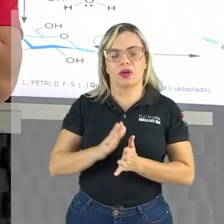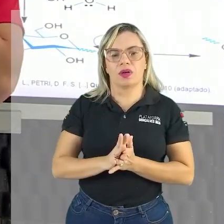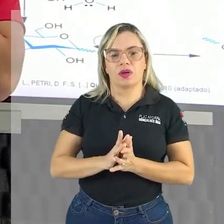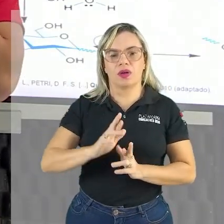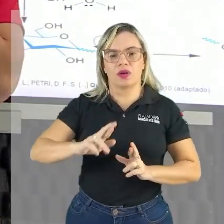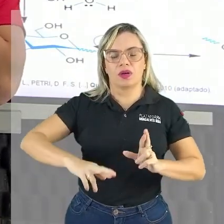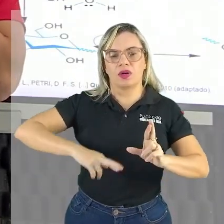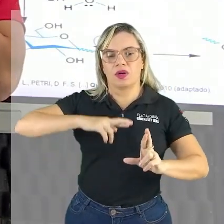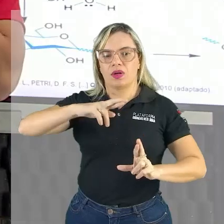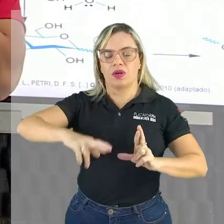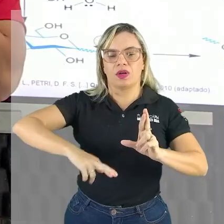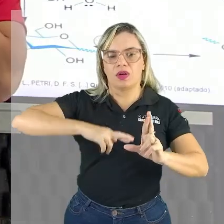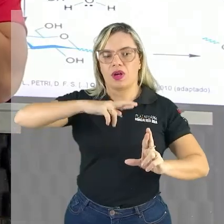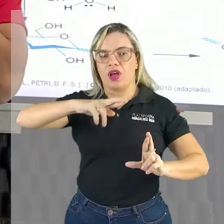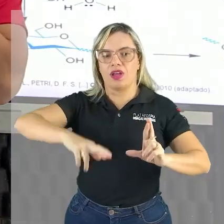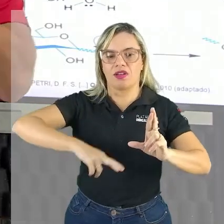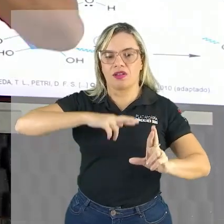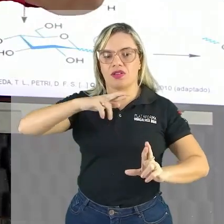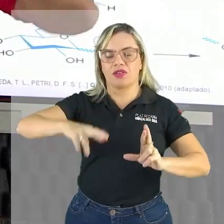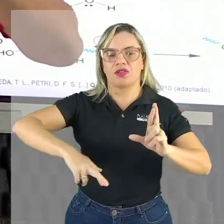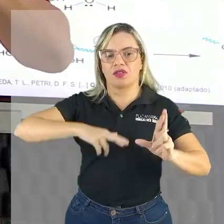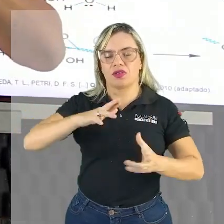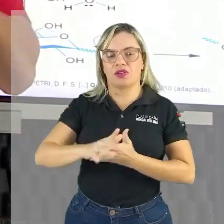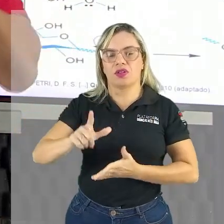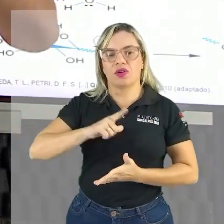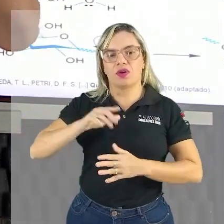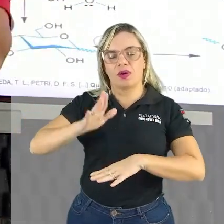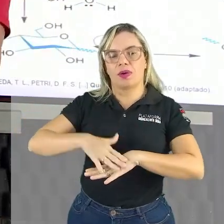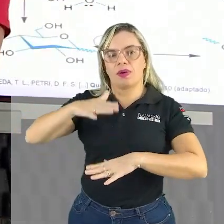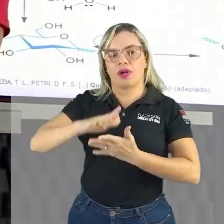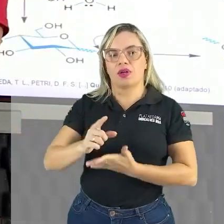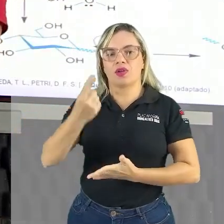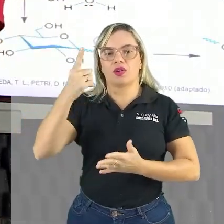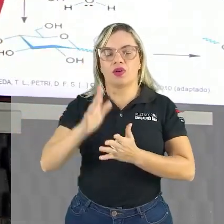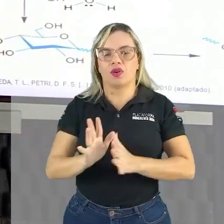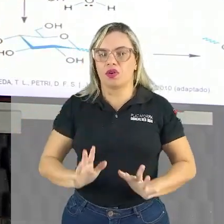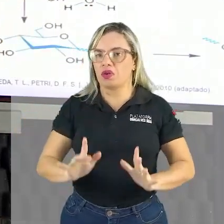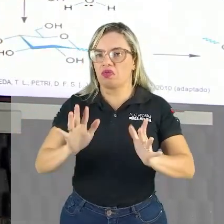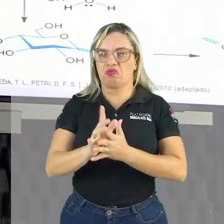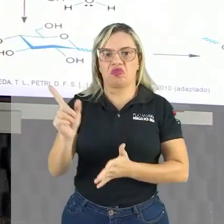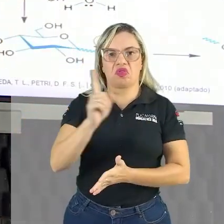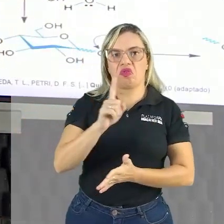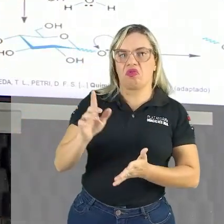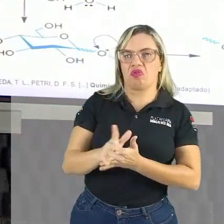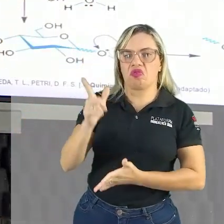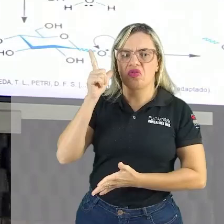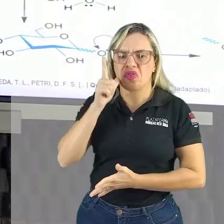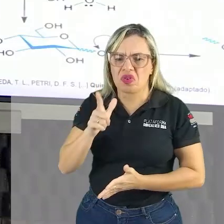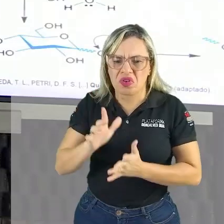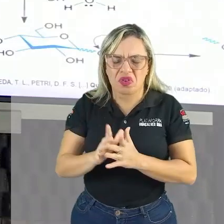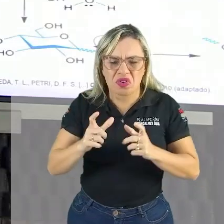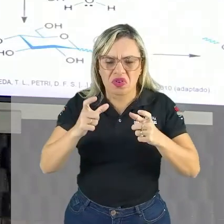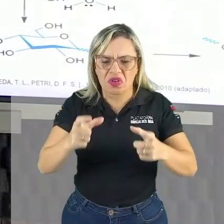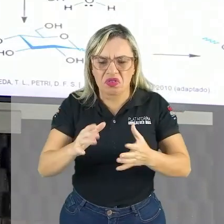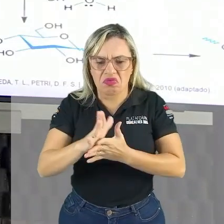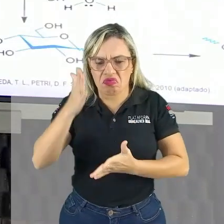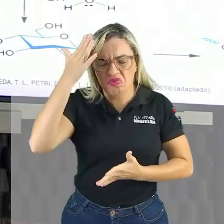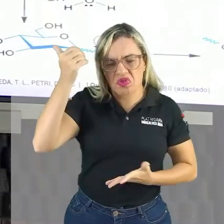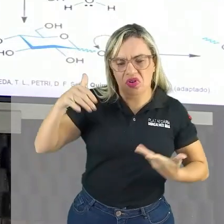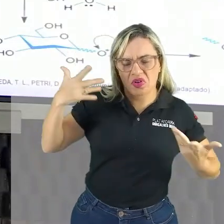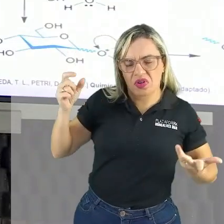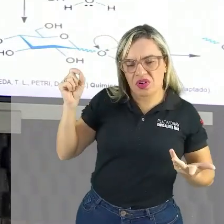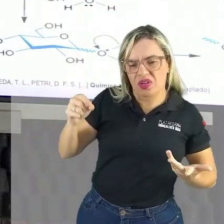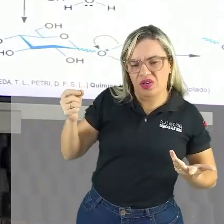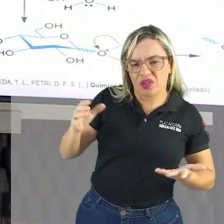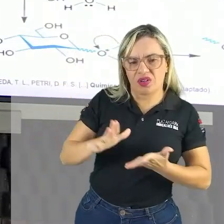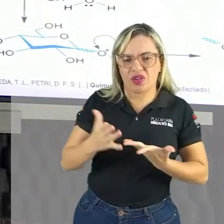gás lá dentro, sabe o que acontece? Eu não consigo identificar quem é quem. E se esse gás que eu acabo de colocar